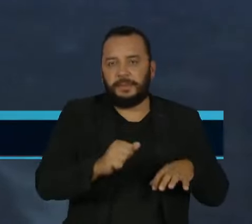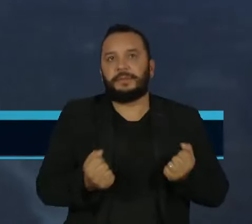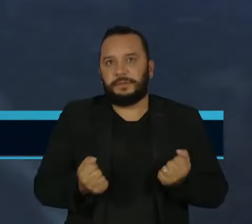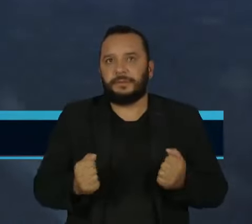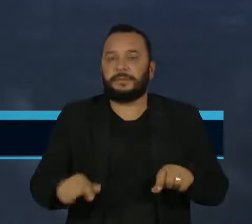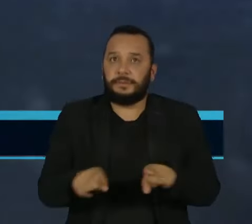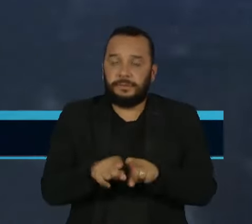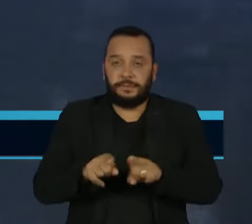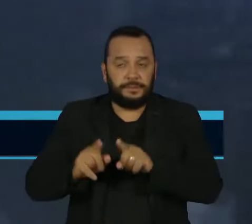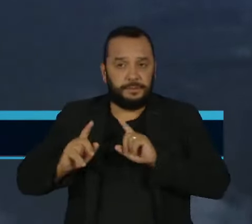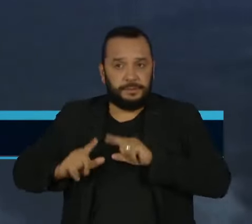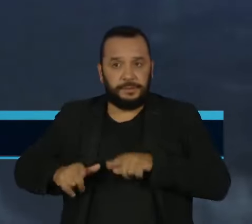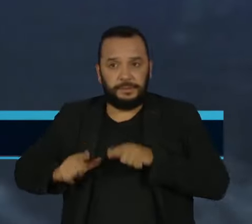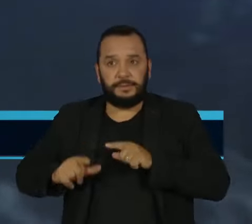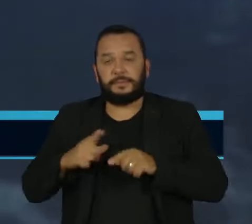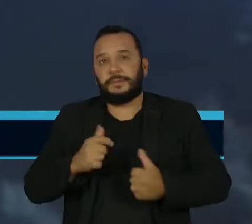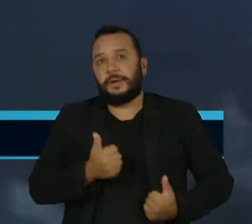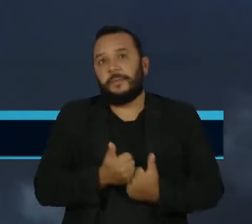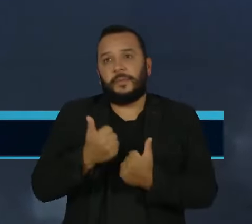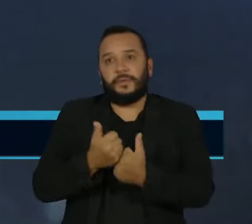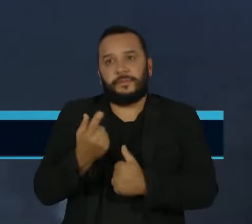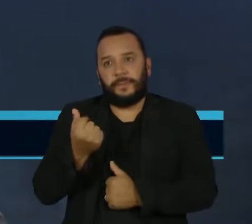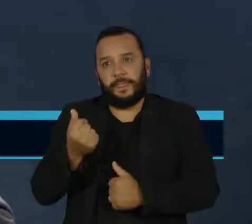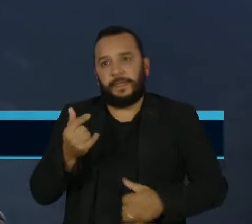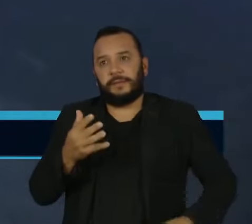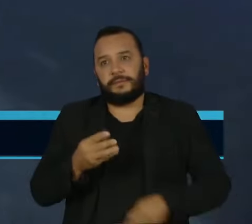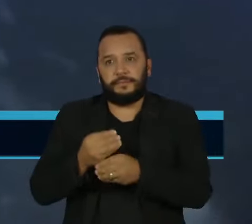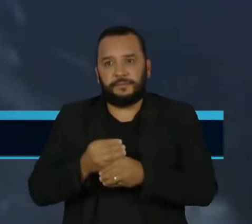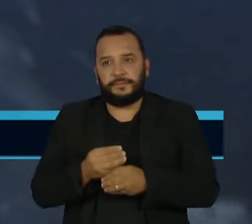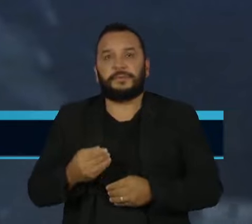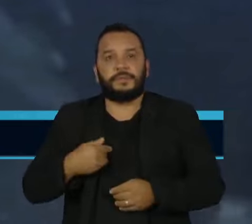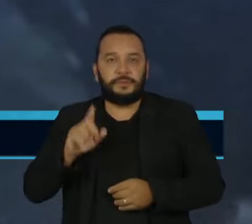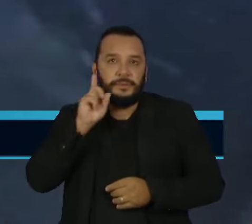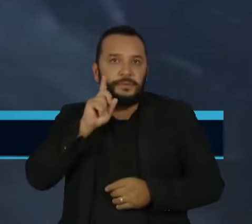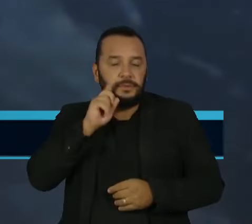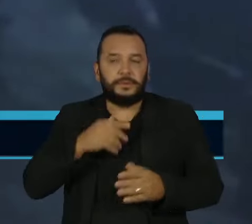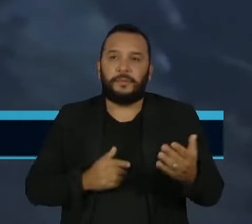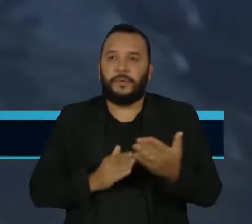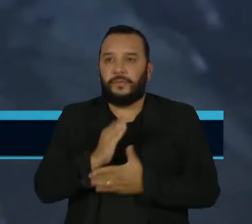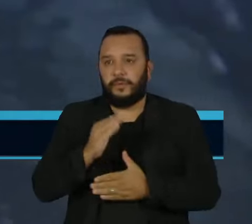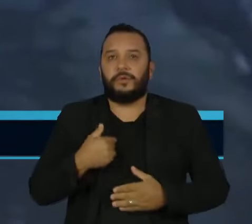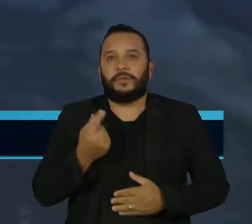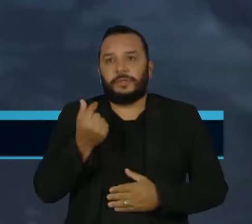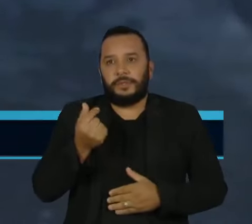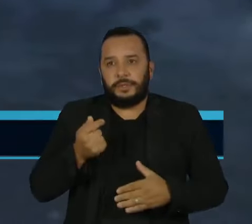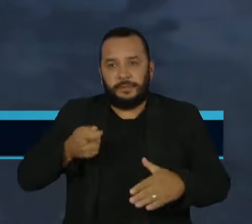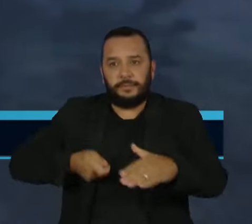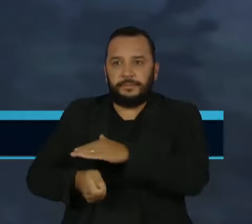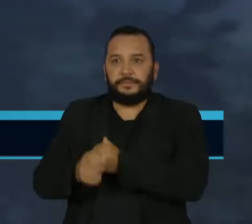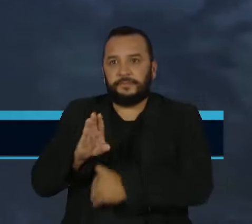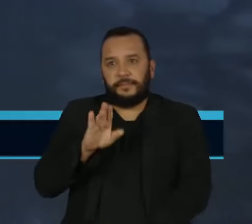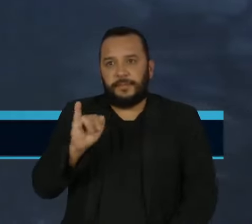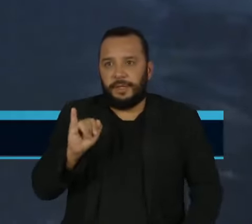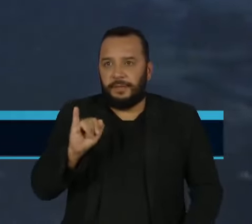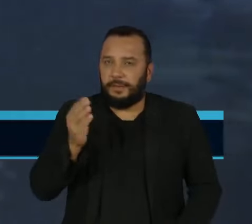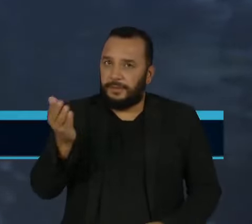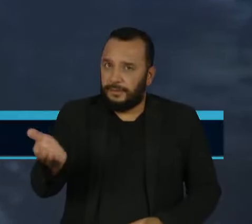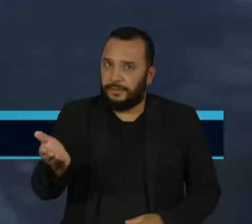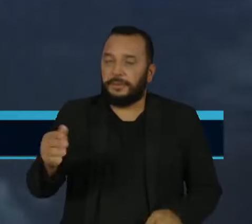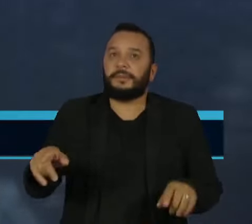Israel poderá contar com um apoio financeiro Extra O Senado norte--americano aprovou um pacote de ajuda bilionário que